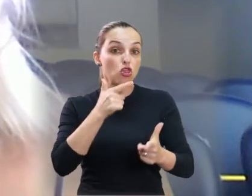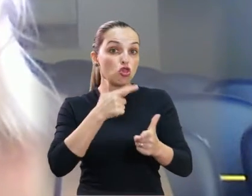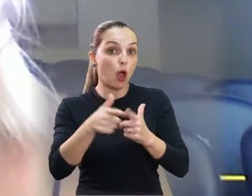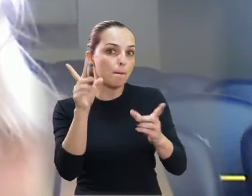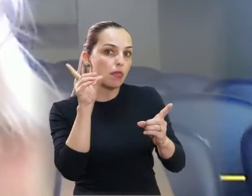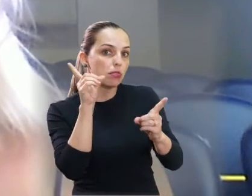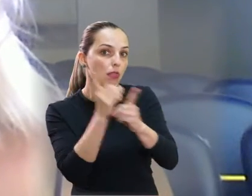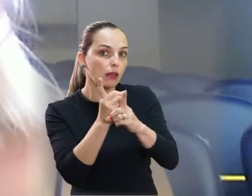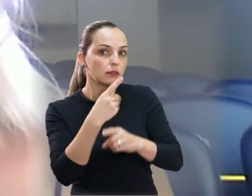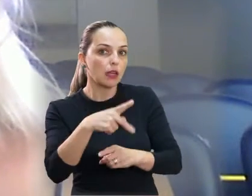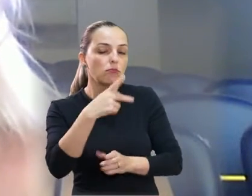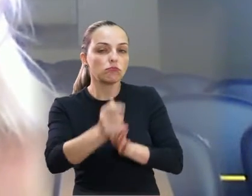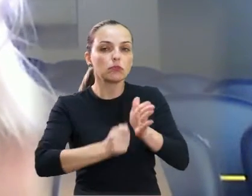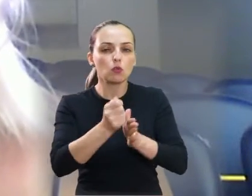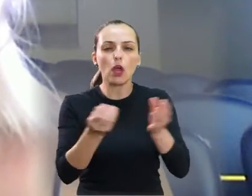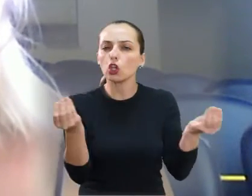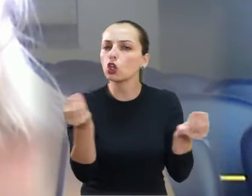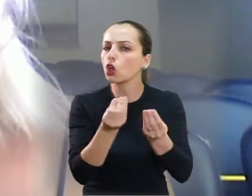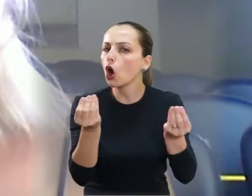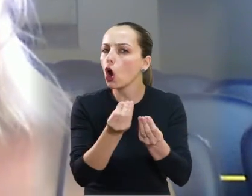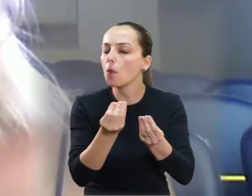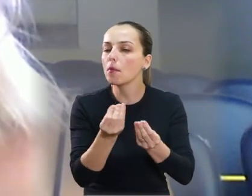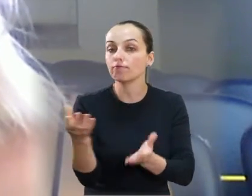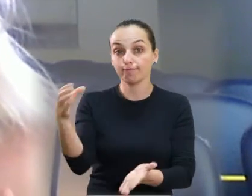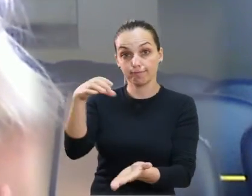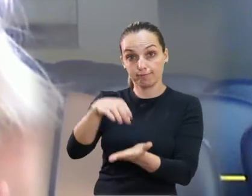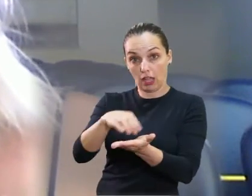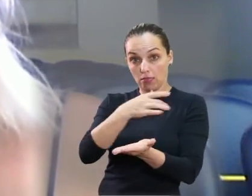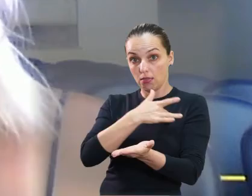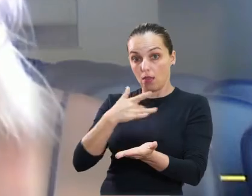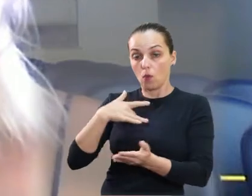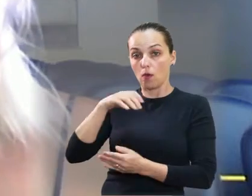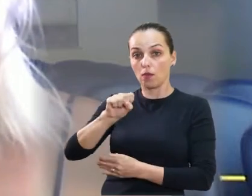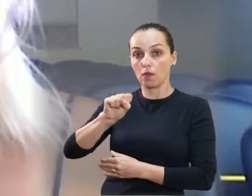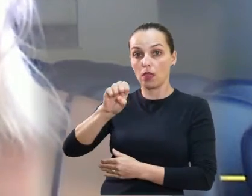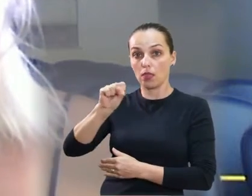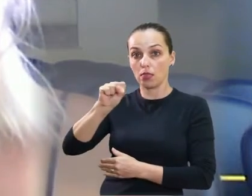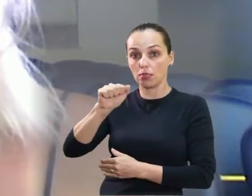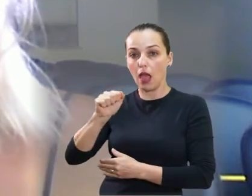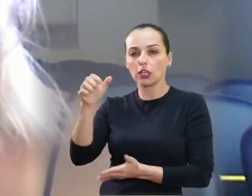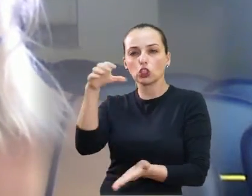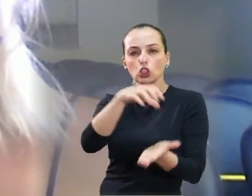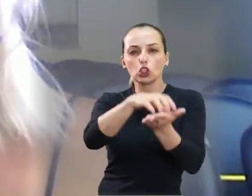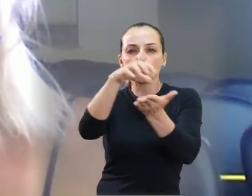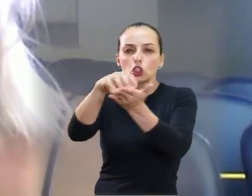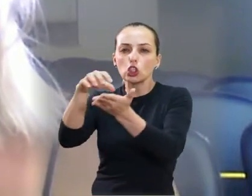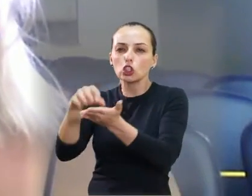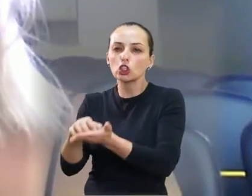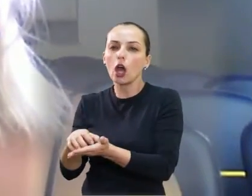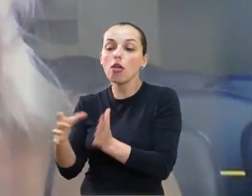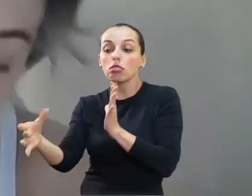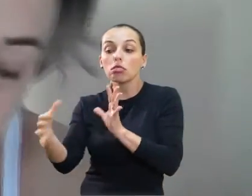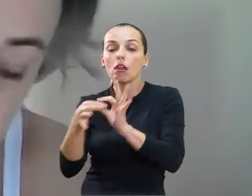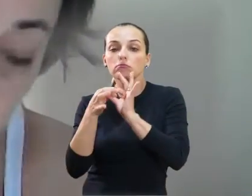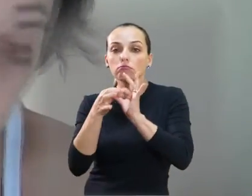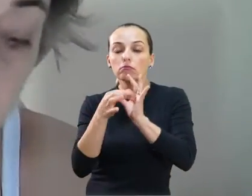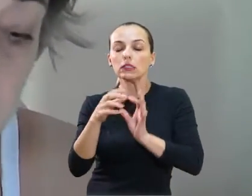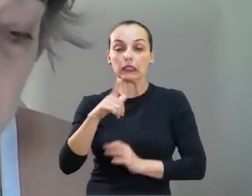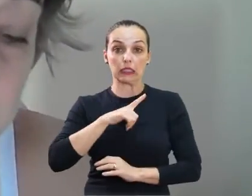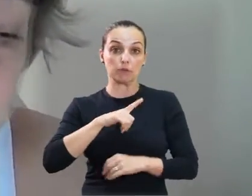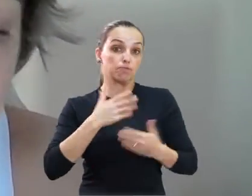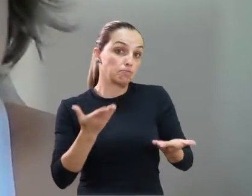de atendimento em Araraquara, como que ela funciona? Existe uma parceria entre o SES e outras unidades de saúde?